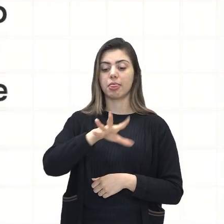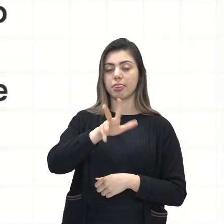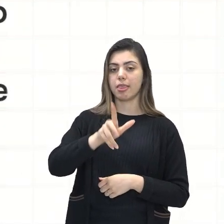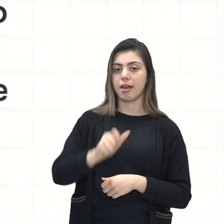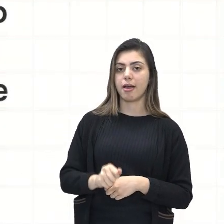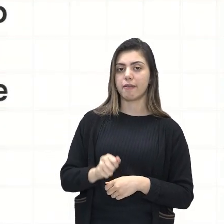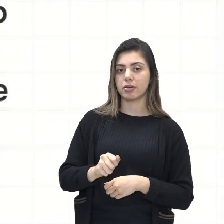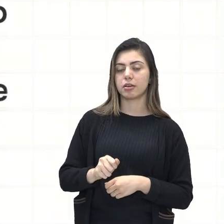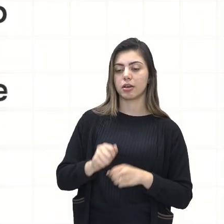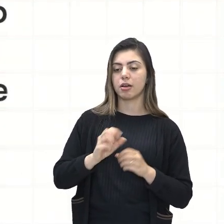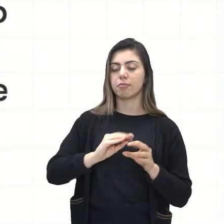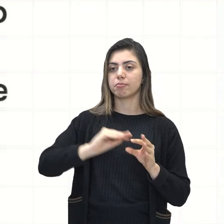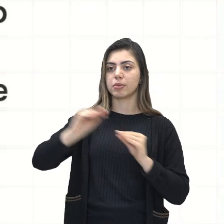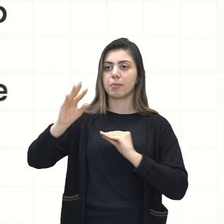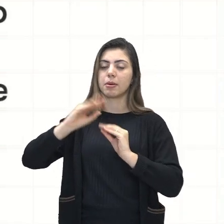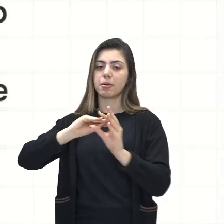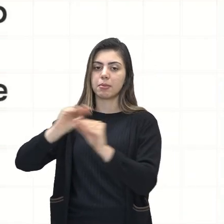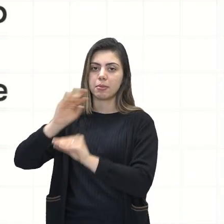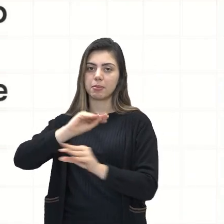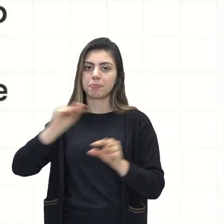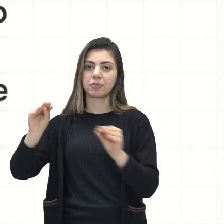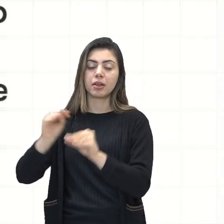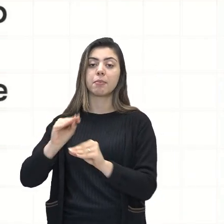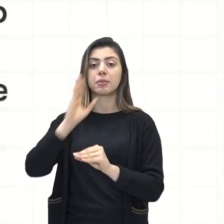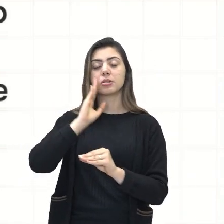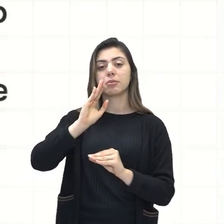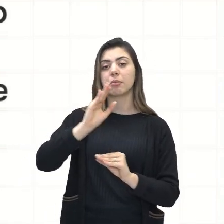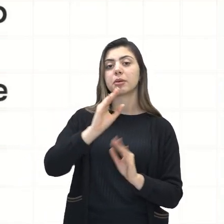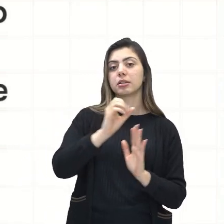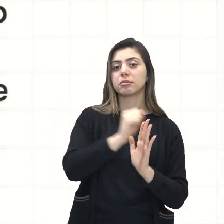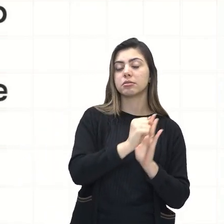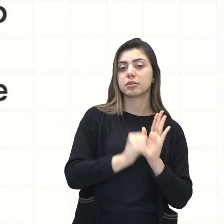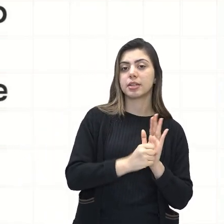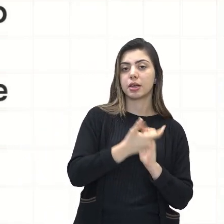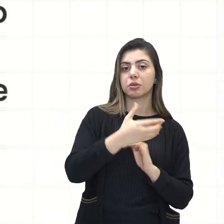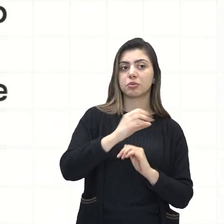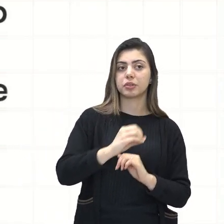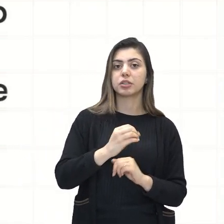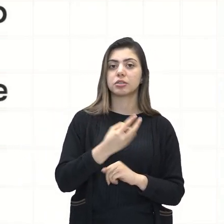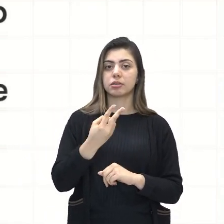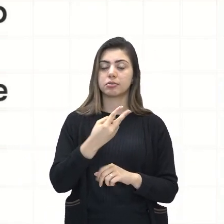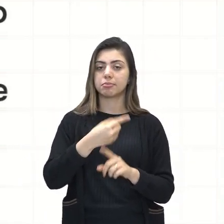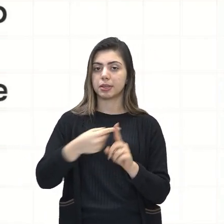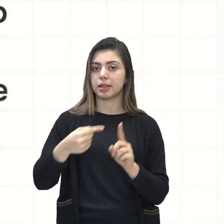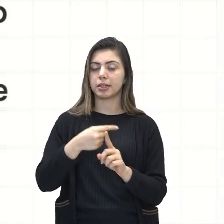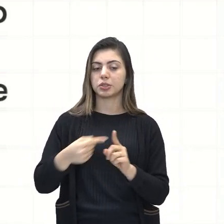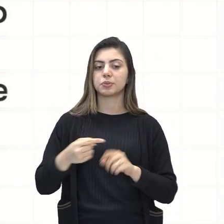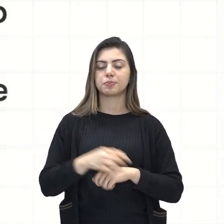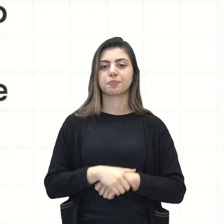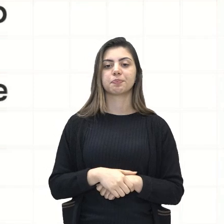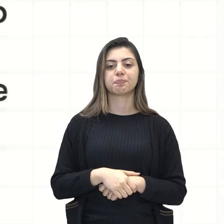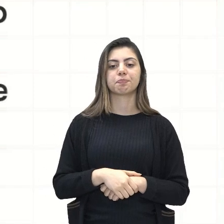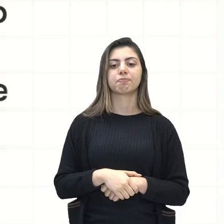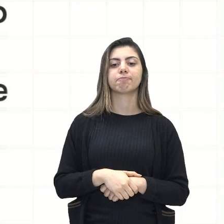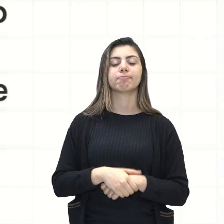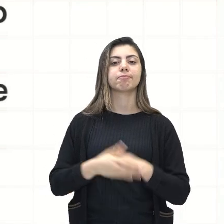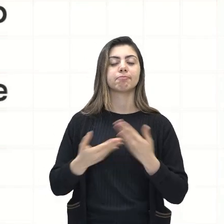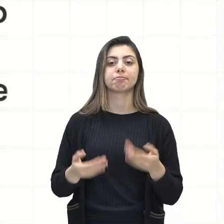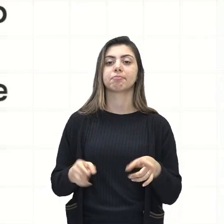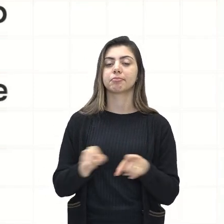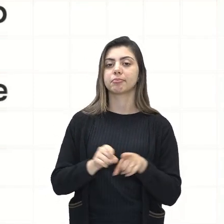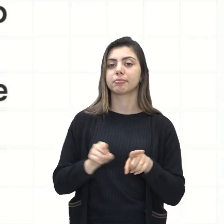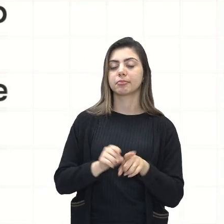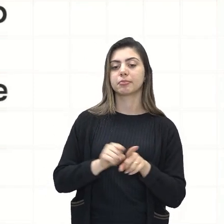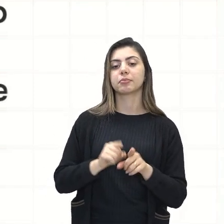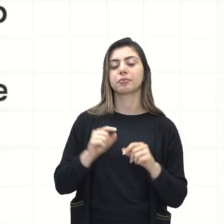especial a partir da segunda metade do século XX, certo? Bem, temos também aqui eles saindo